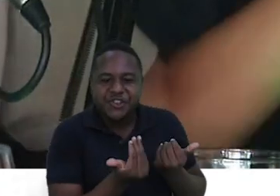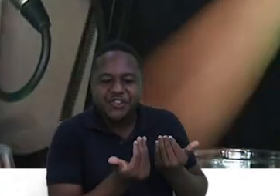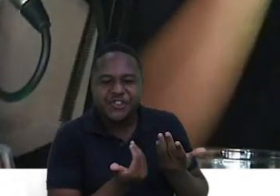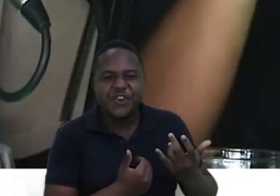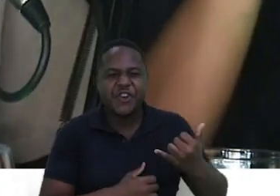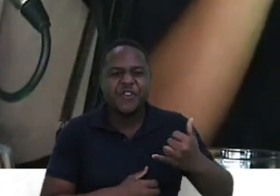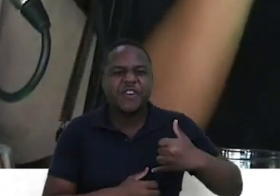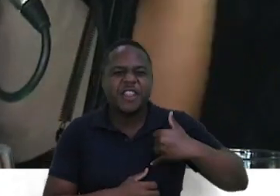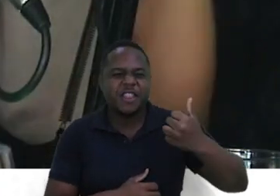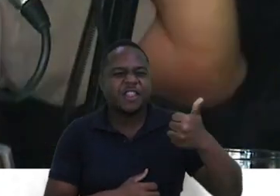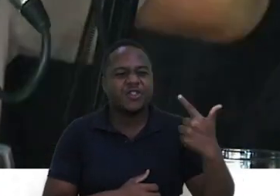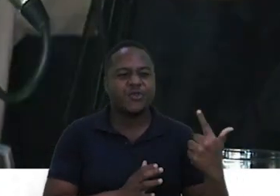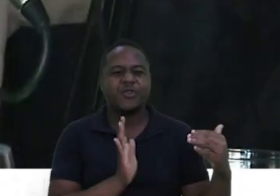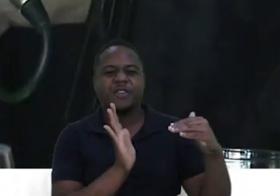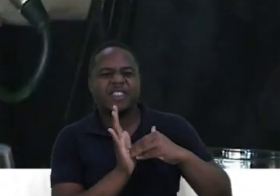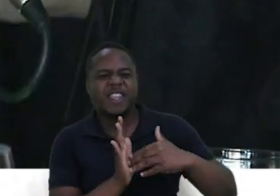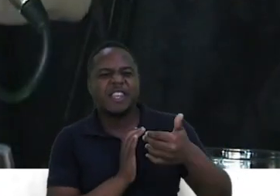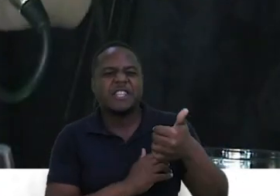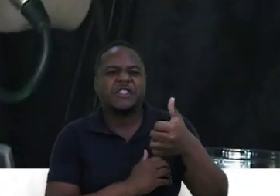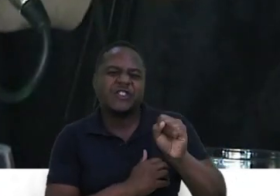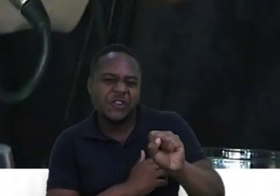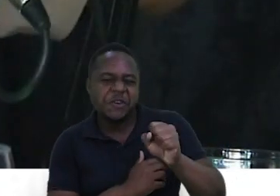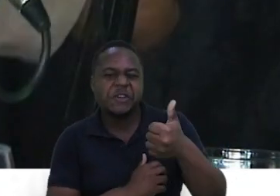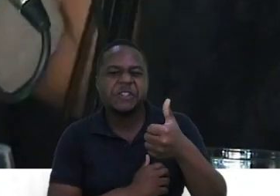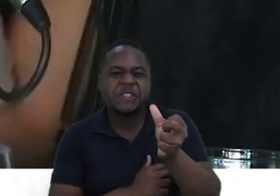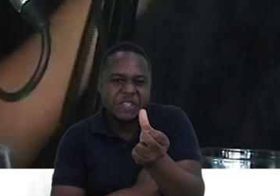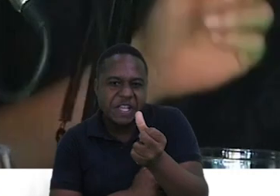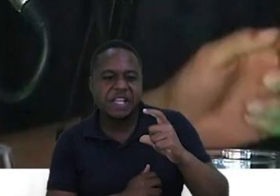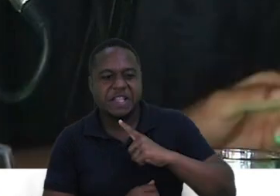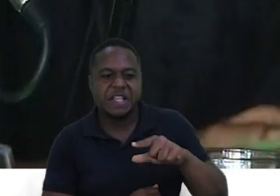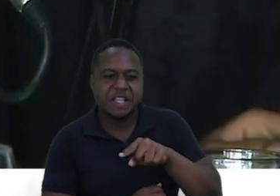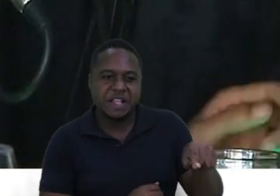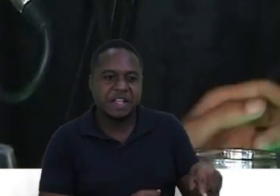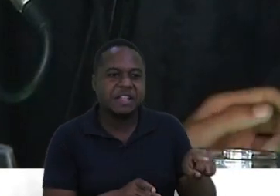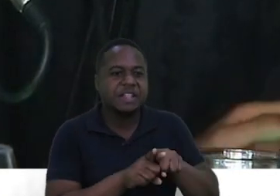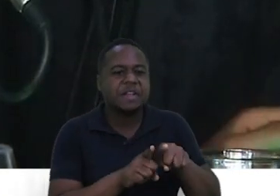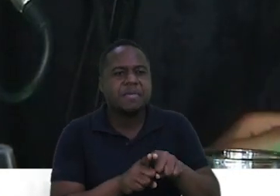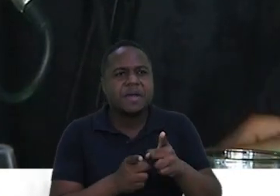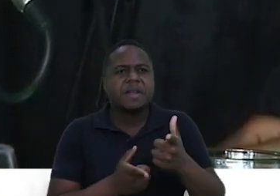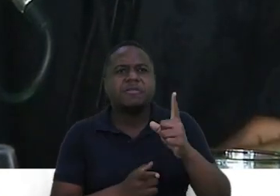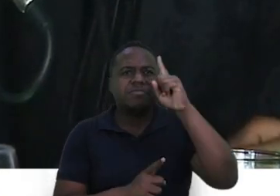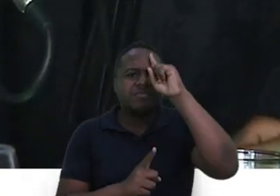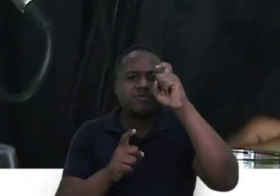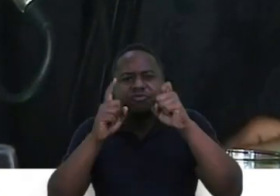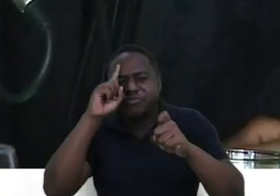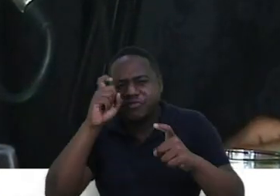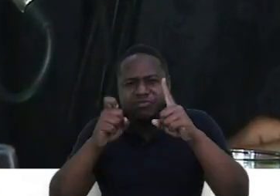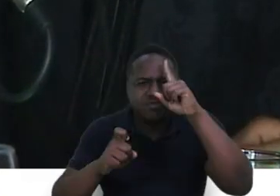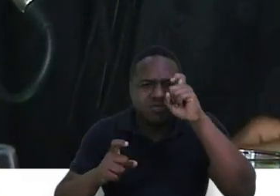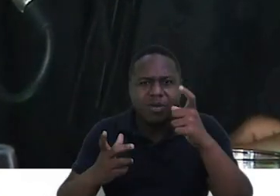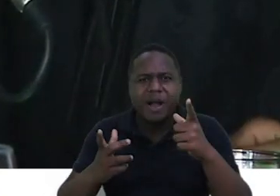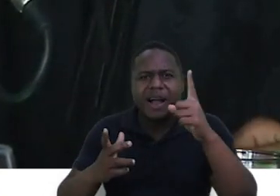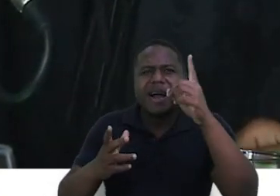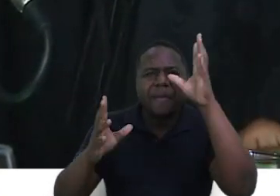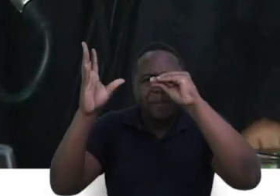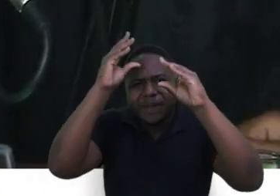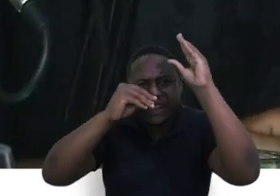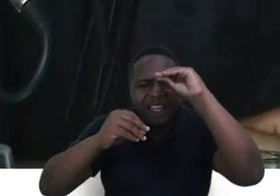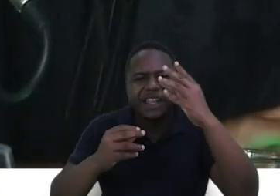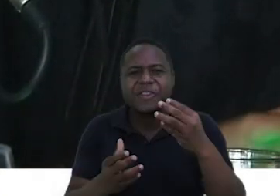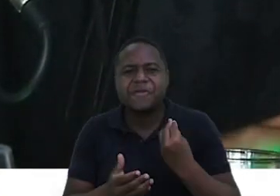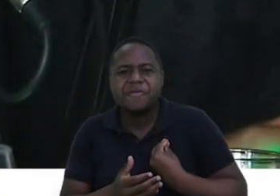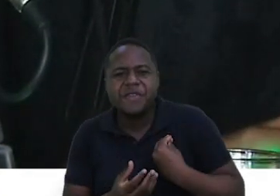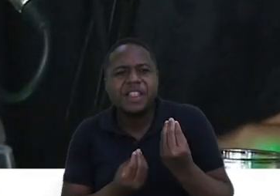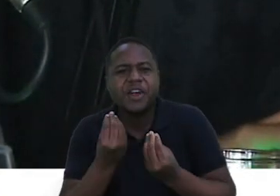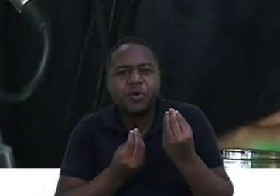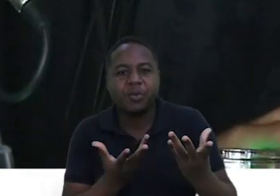está percebendo como é que ela funciona. E eu sinto que ao longo da minha trajetória isso foi se firmando e eu fui conectando pela